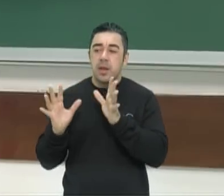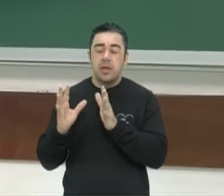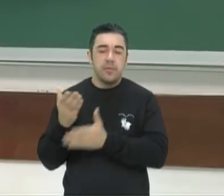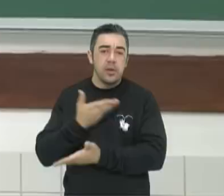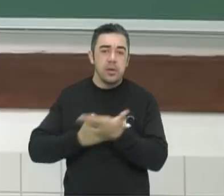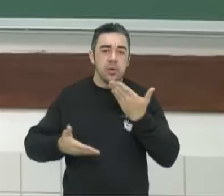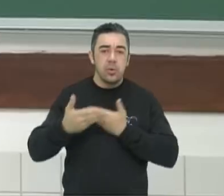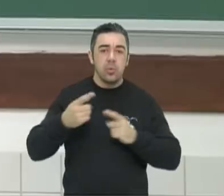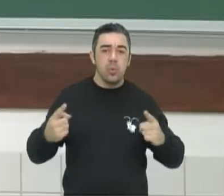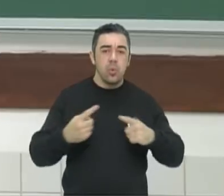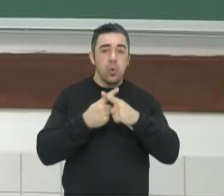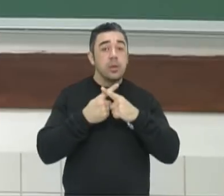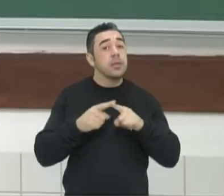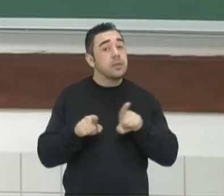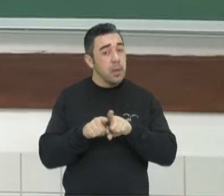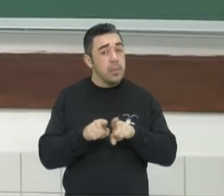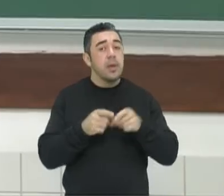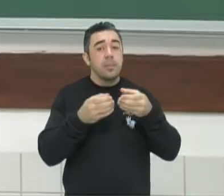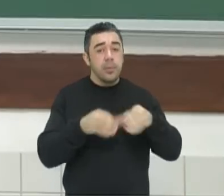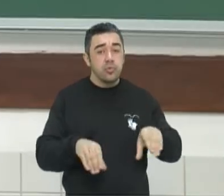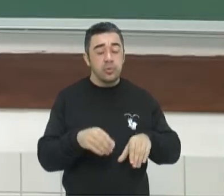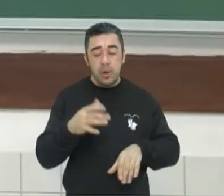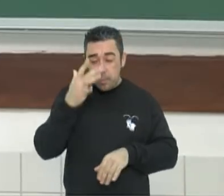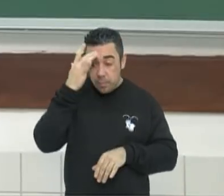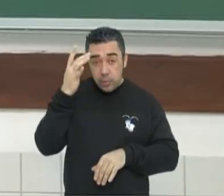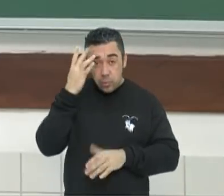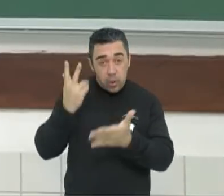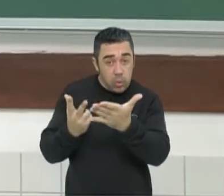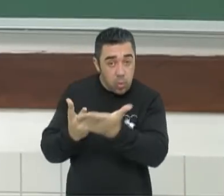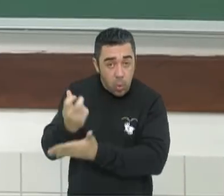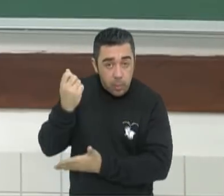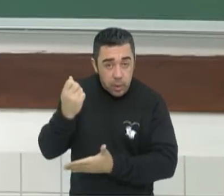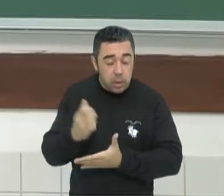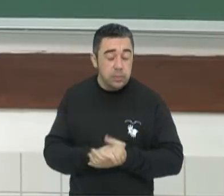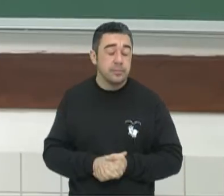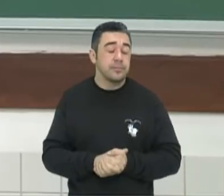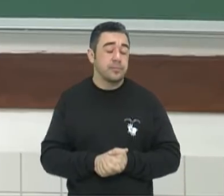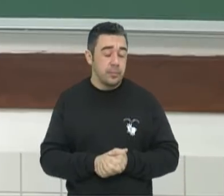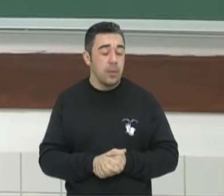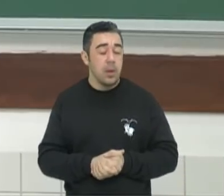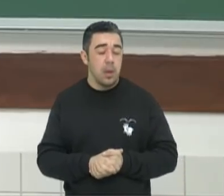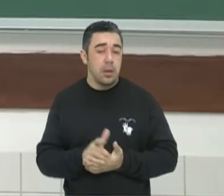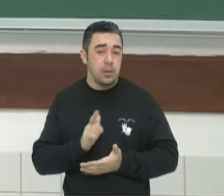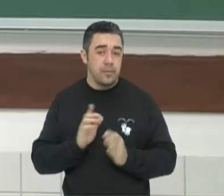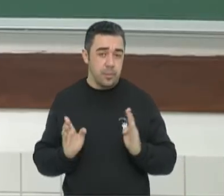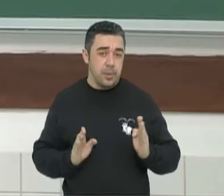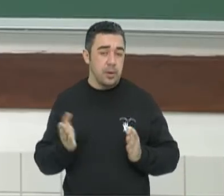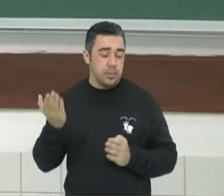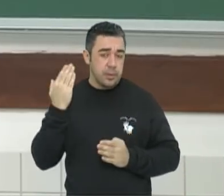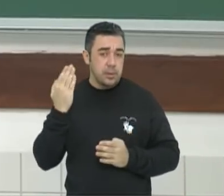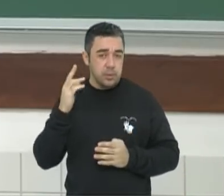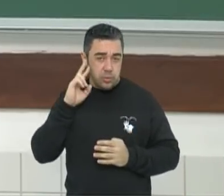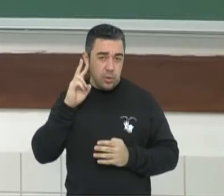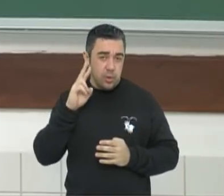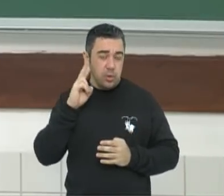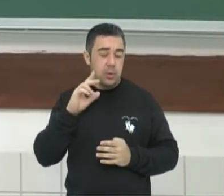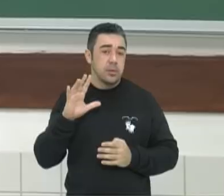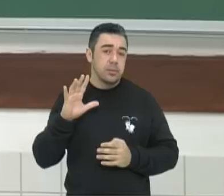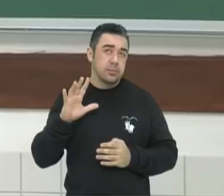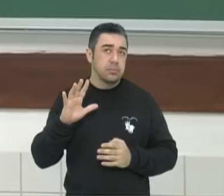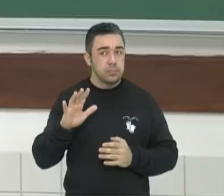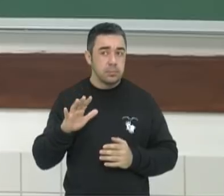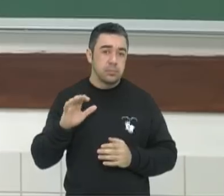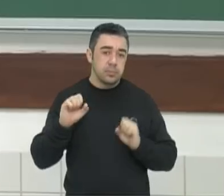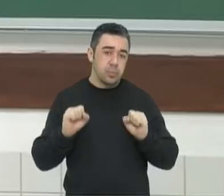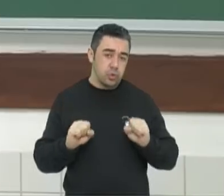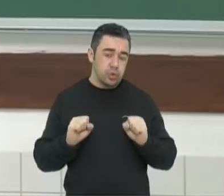prejudicando o consumidor, aquela pessoa que vai comprar o produto, isso por um período na história era